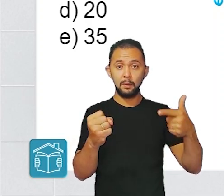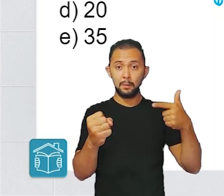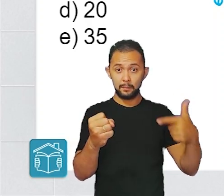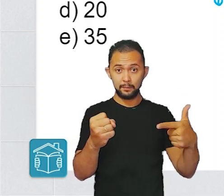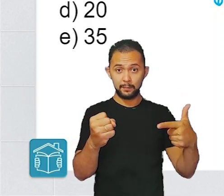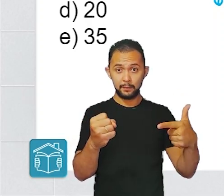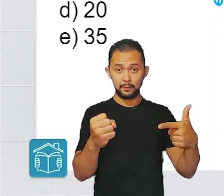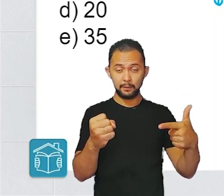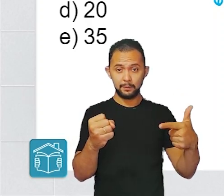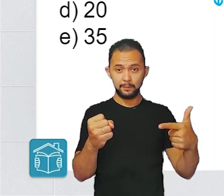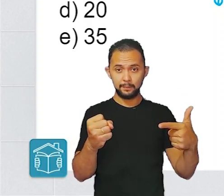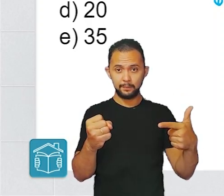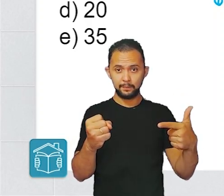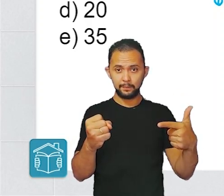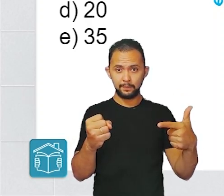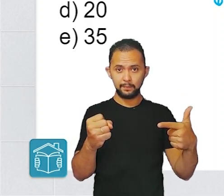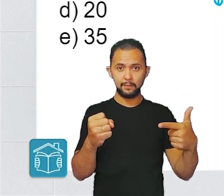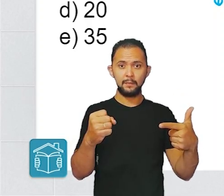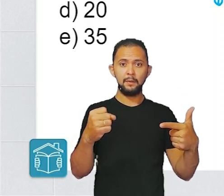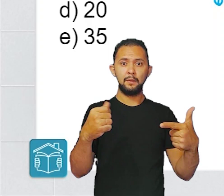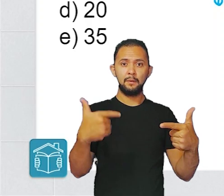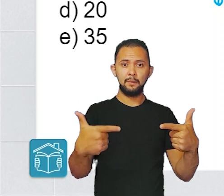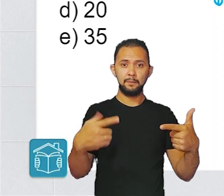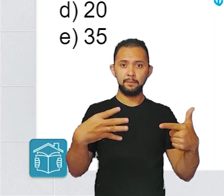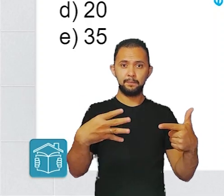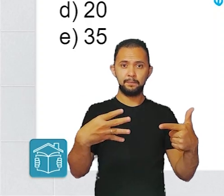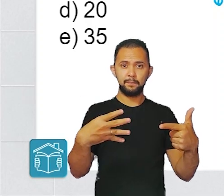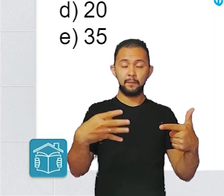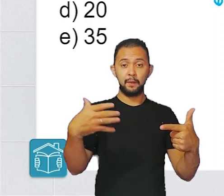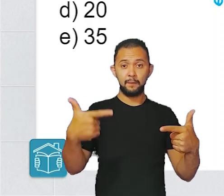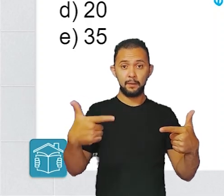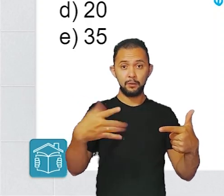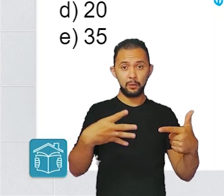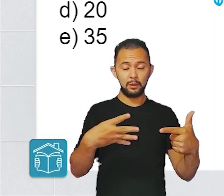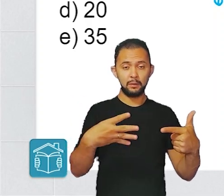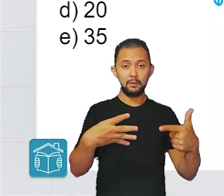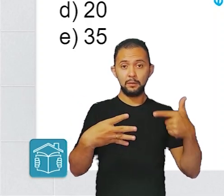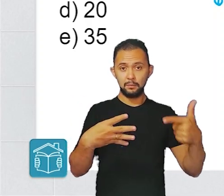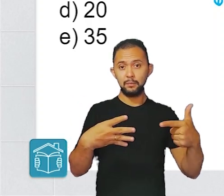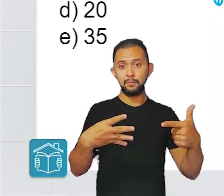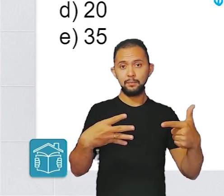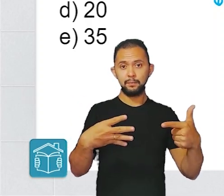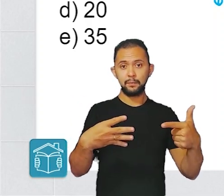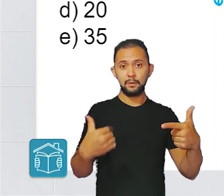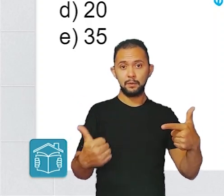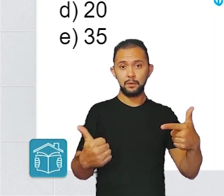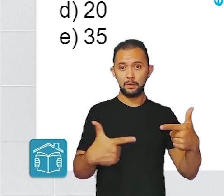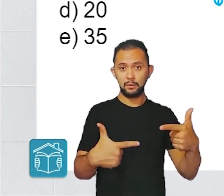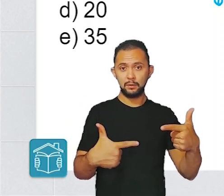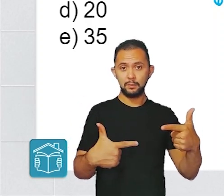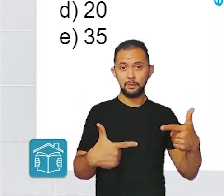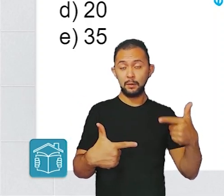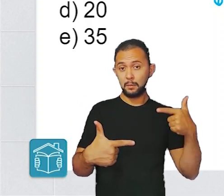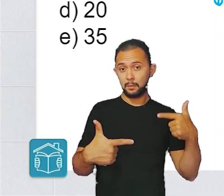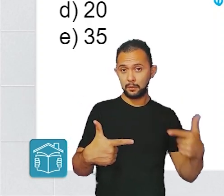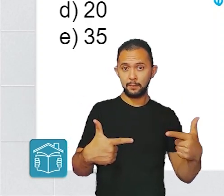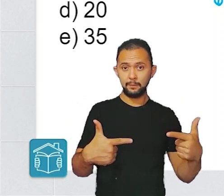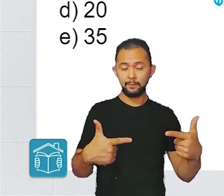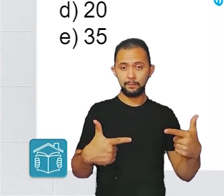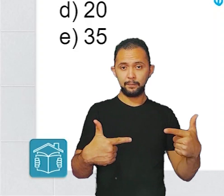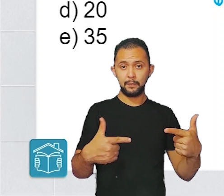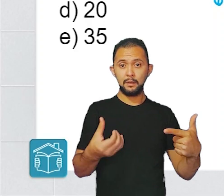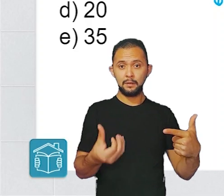48 dividido por 2, 24. 24 dividido por 2, 12. 12 dividido por